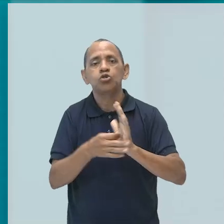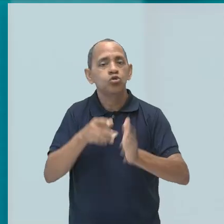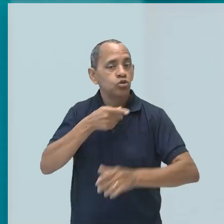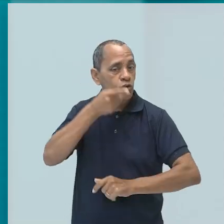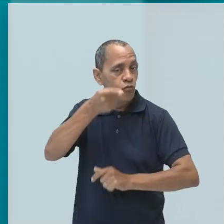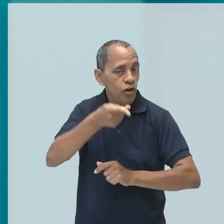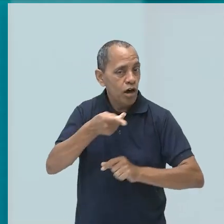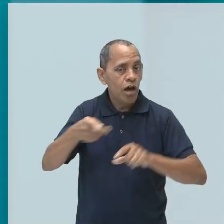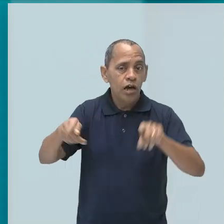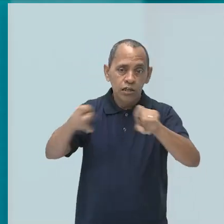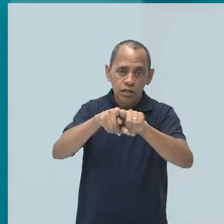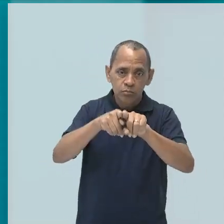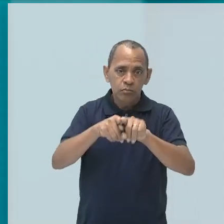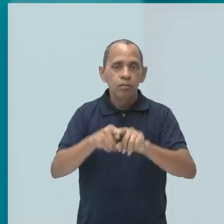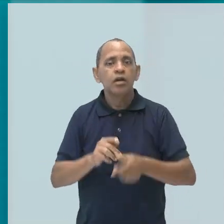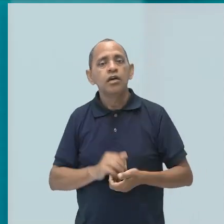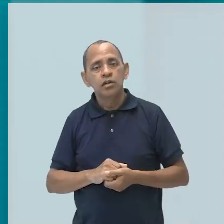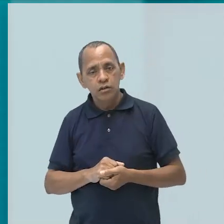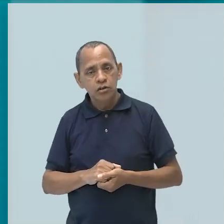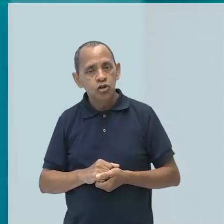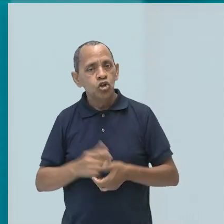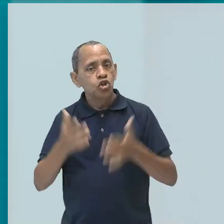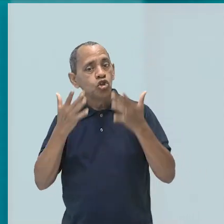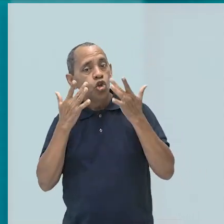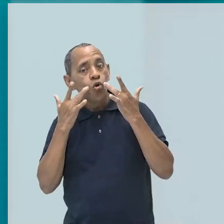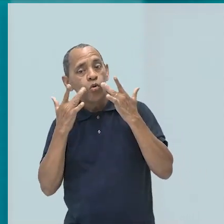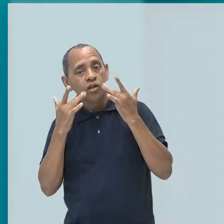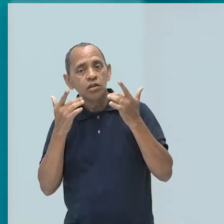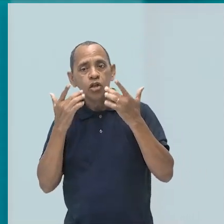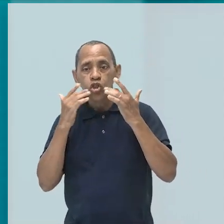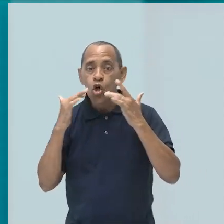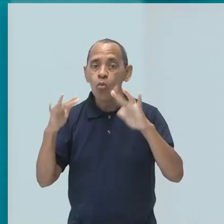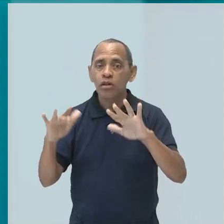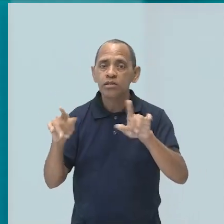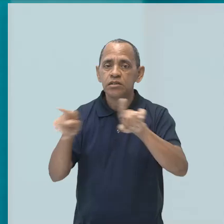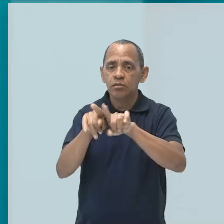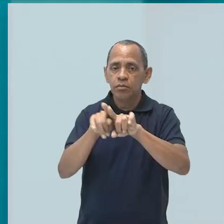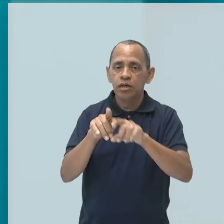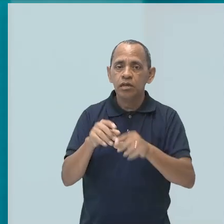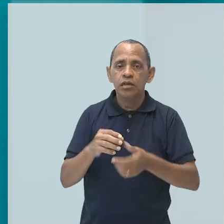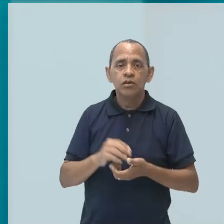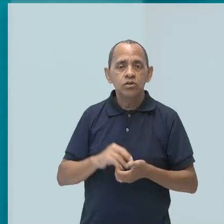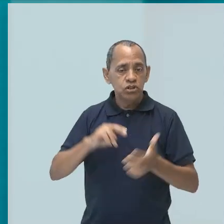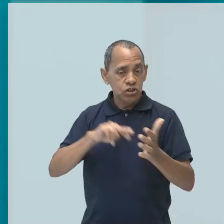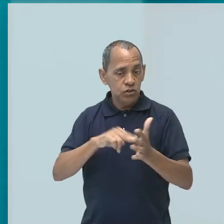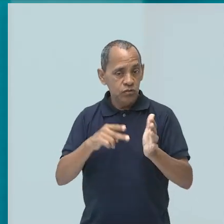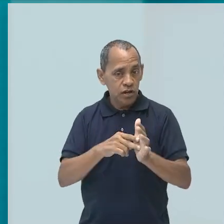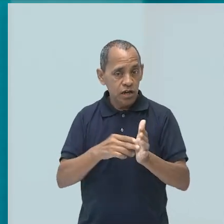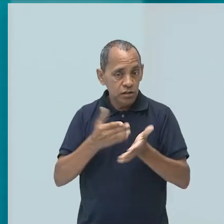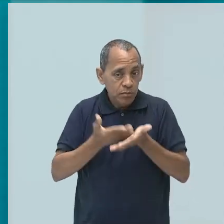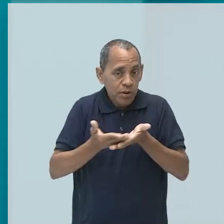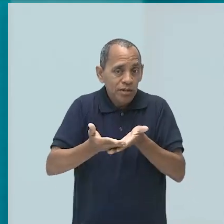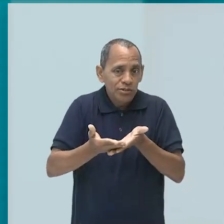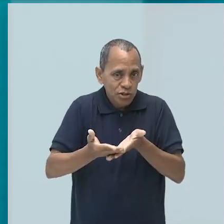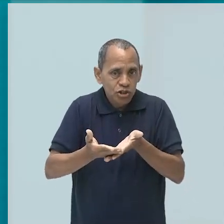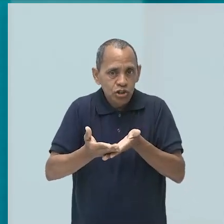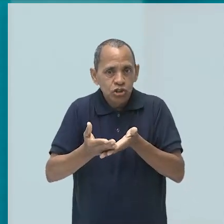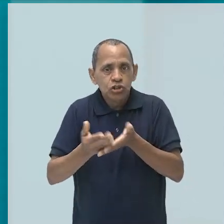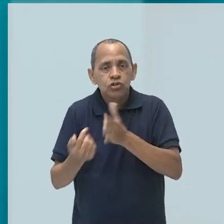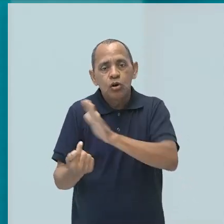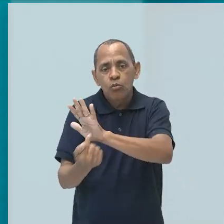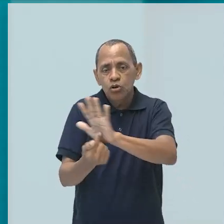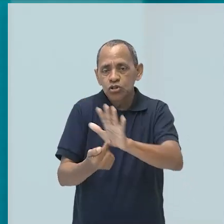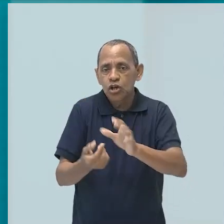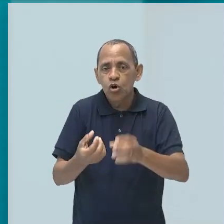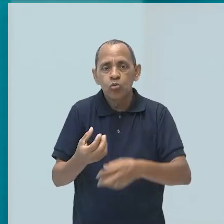vai naturalizando o sentido e o uso de cada um deles. Mas é importante dominá-los. Por quê? Porque é a partir dele